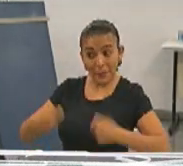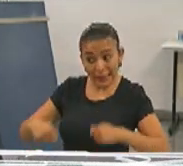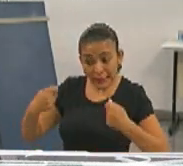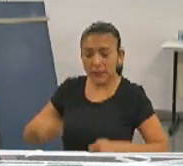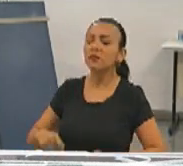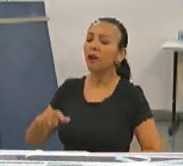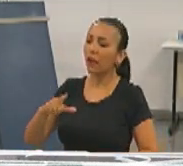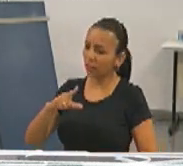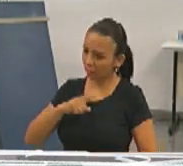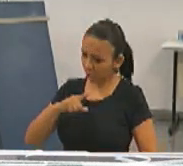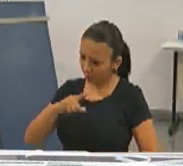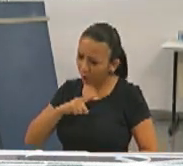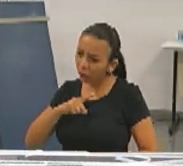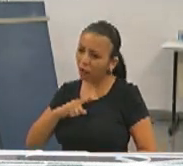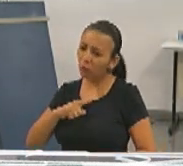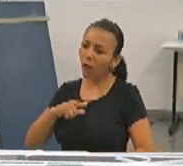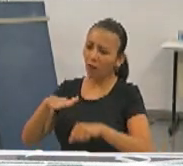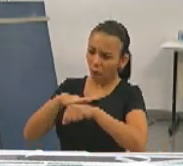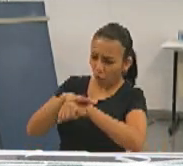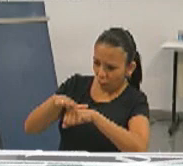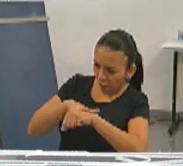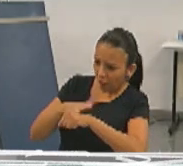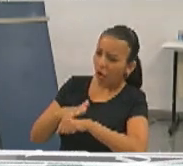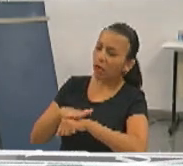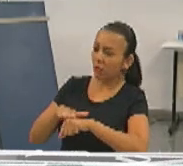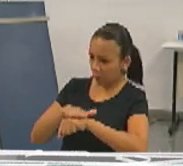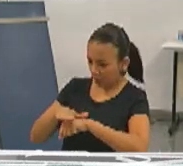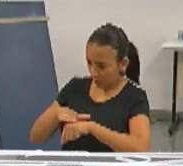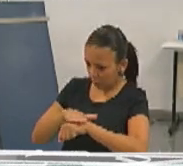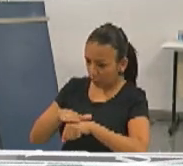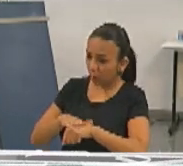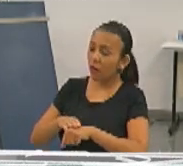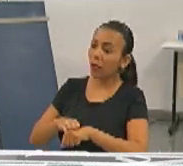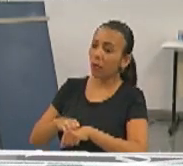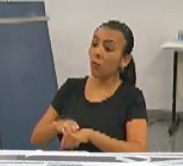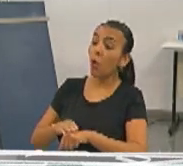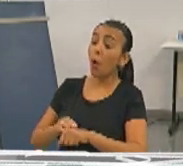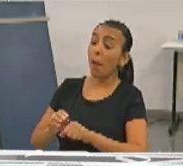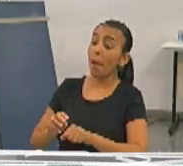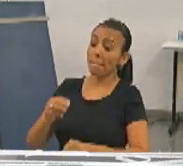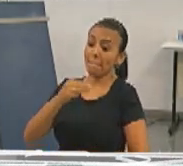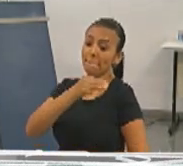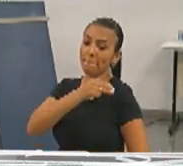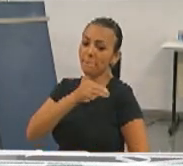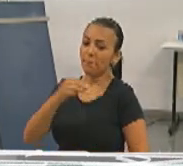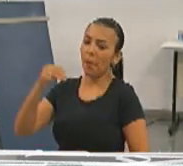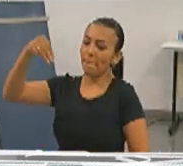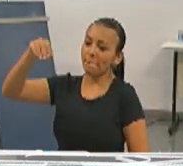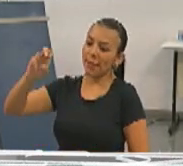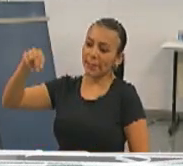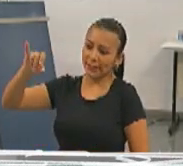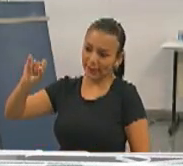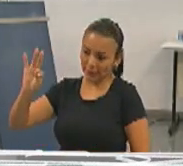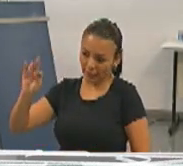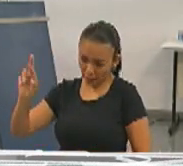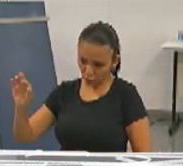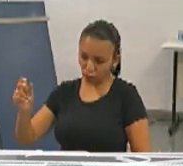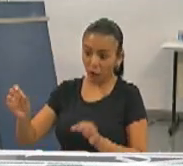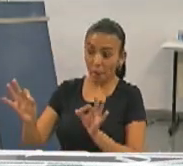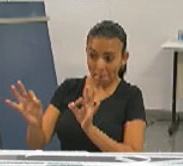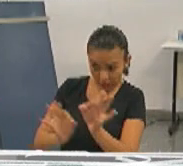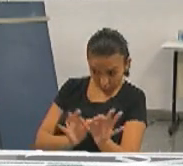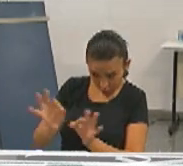manter uma interlocução com o Ministério, o MPOG, Ministério de Planejamento, para termos esse recurso para pagamento da